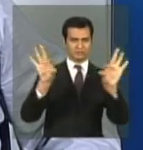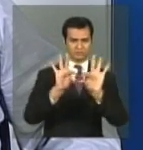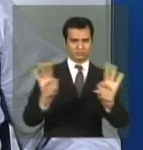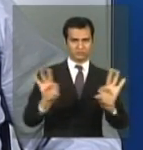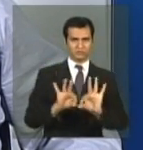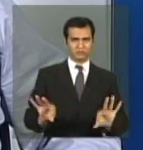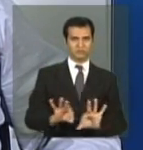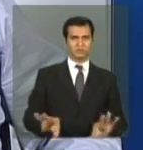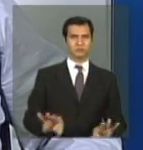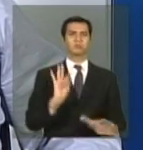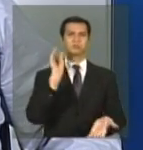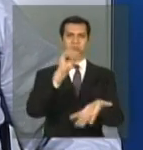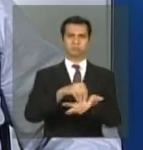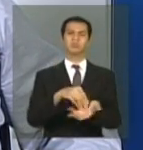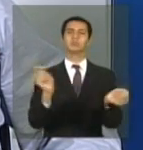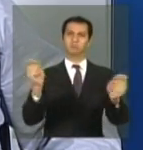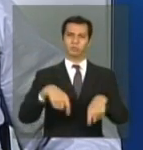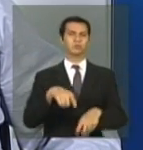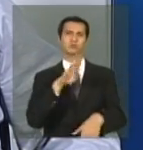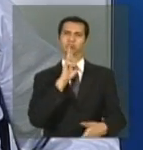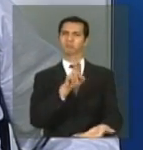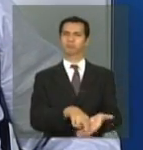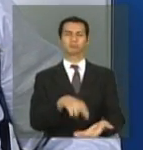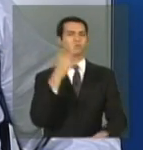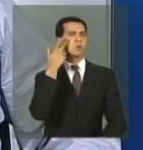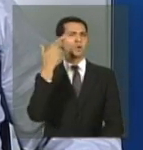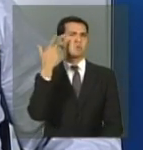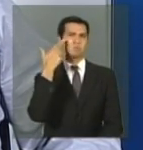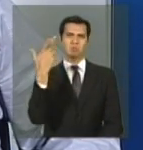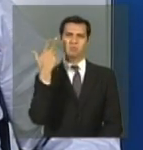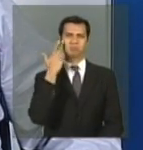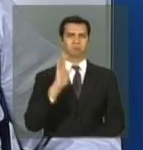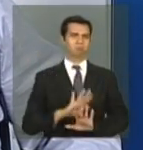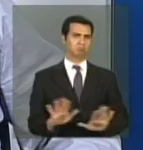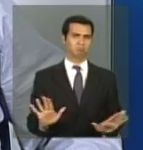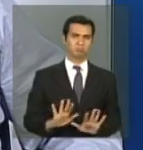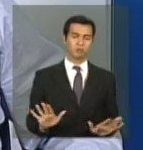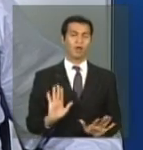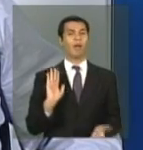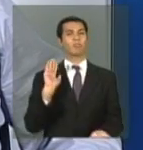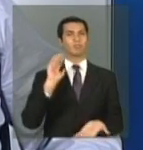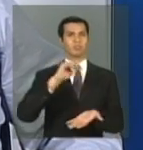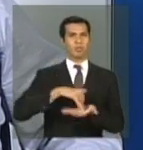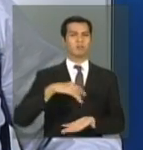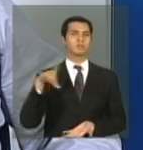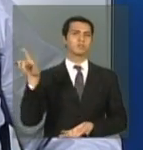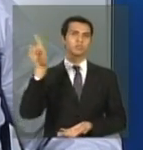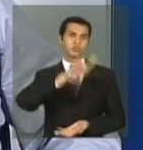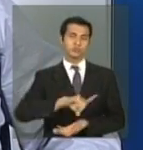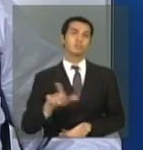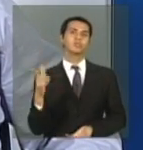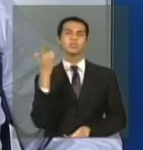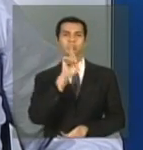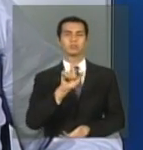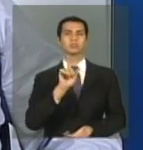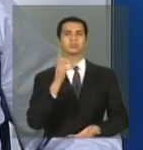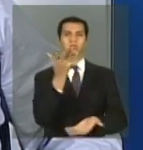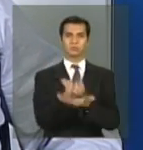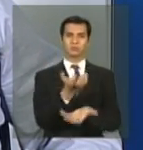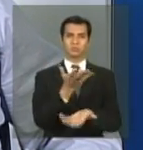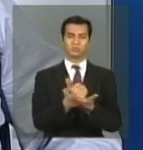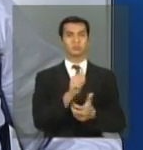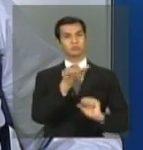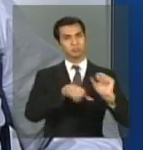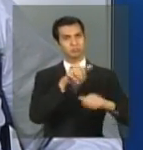e ali ele pode registrar a frequência normalmente, né, até que, né, a base seja atualizada. Nós estamos concluindo o